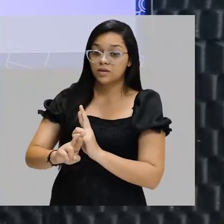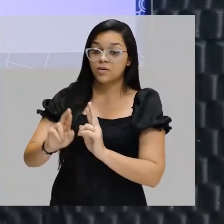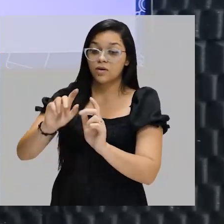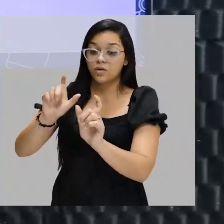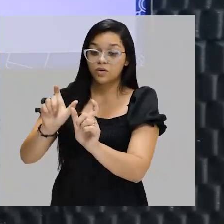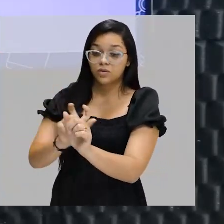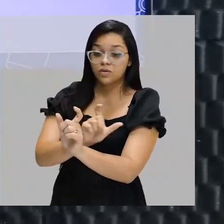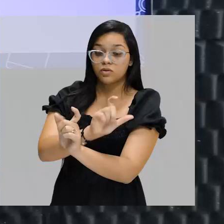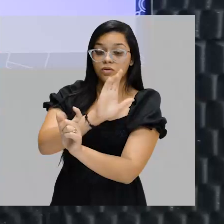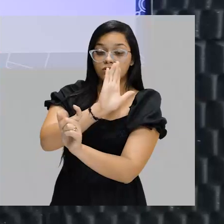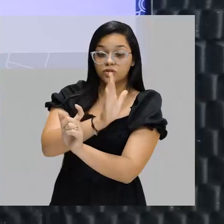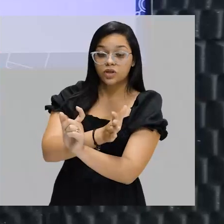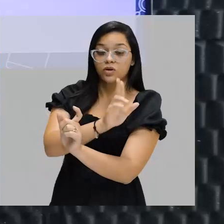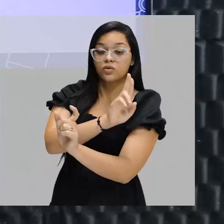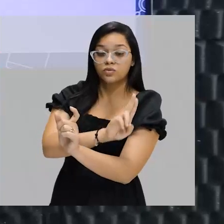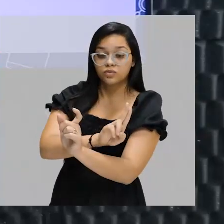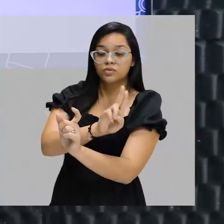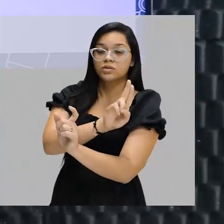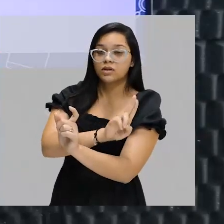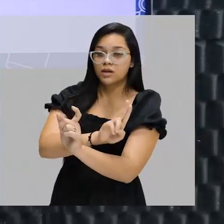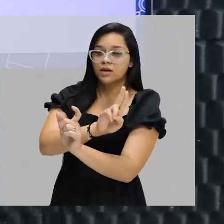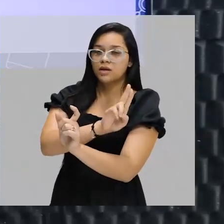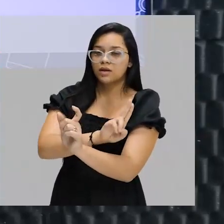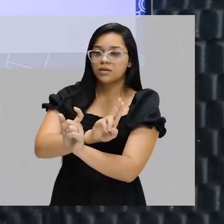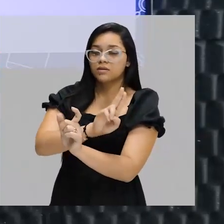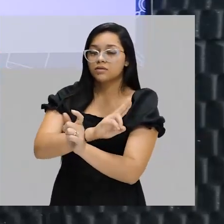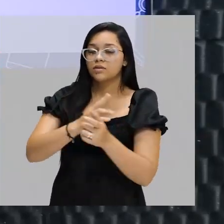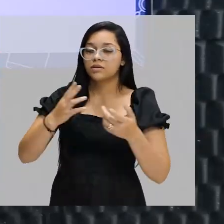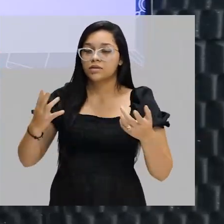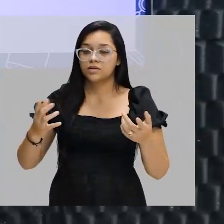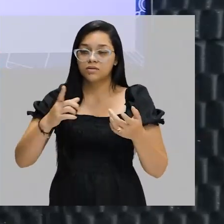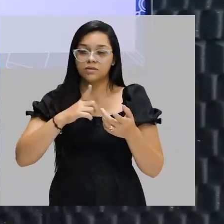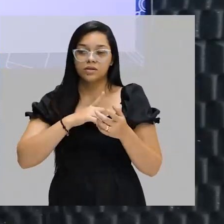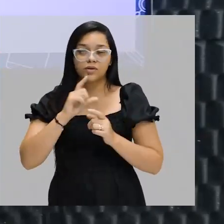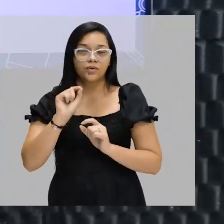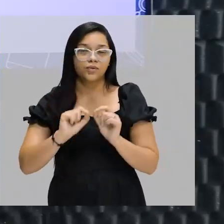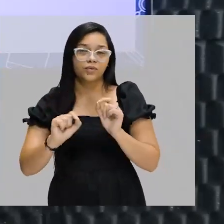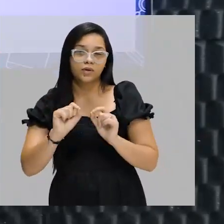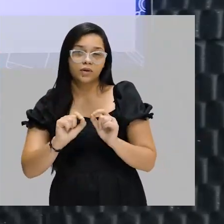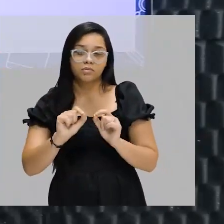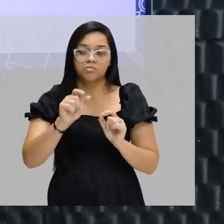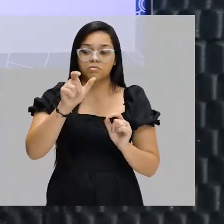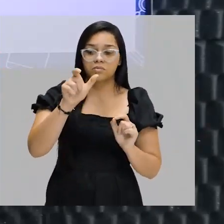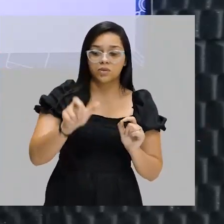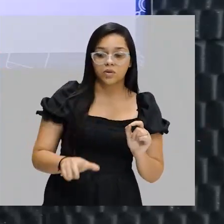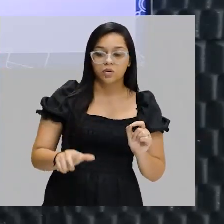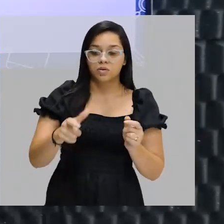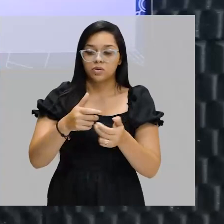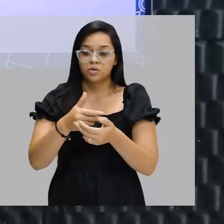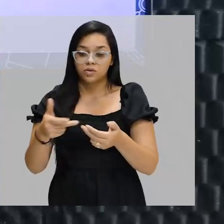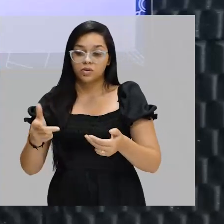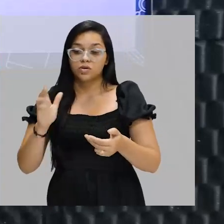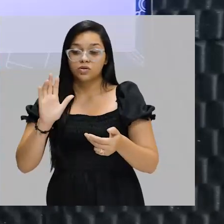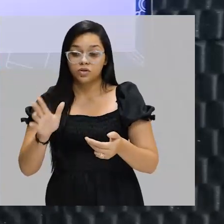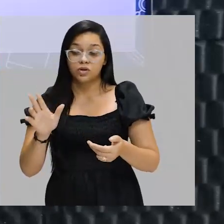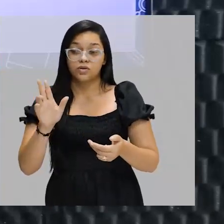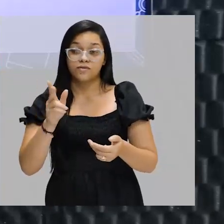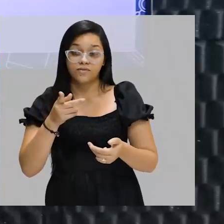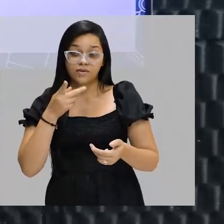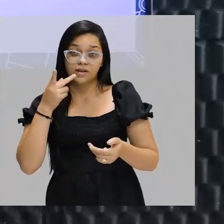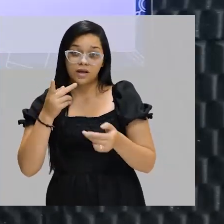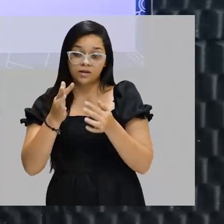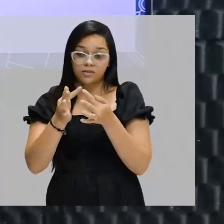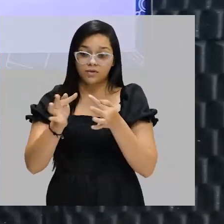termo que já foi citado previamente. Então, uma coisa ou uma pessoa que já foi mencionada anteriormente